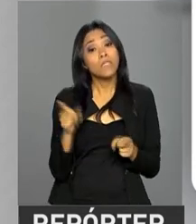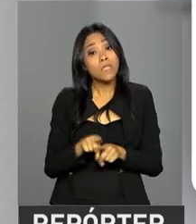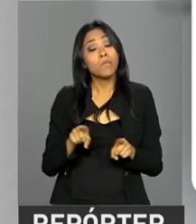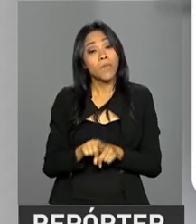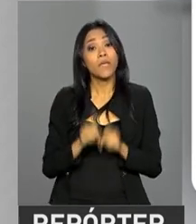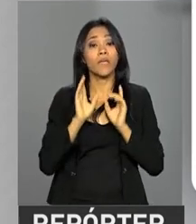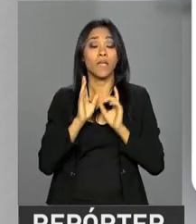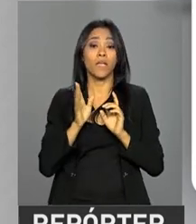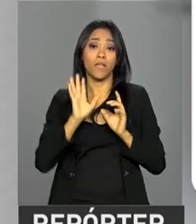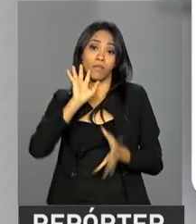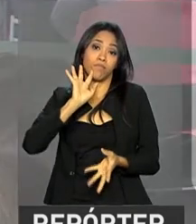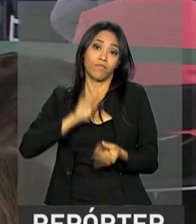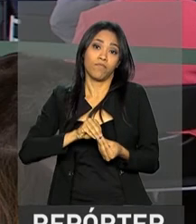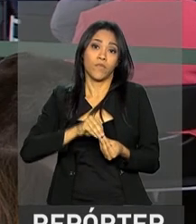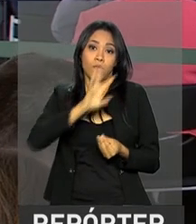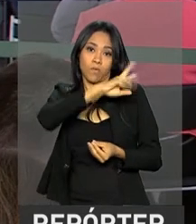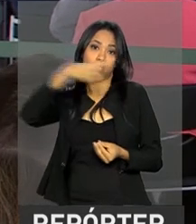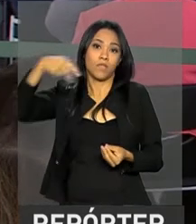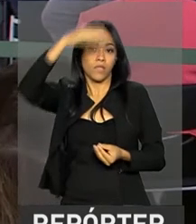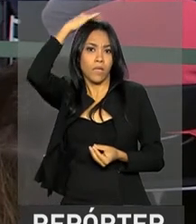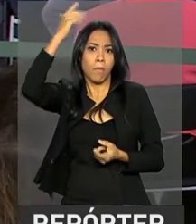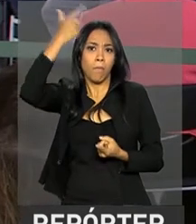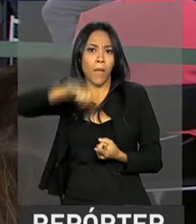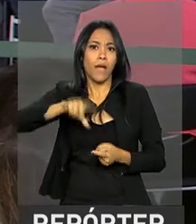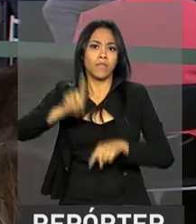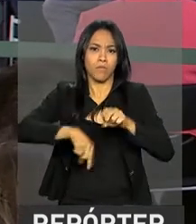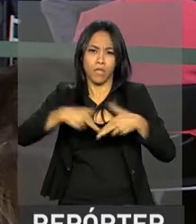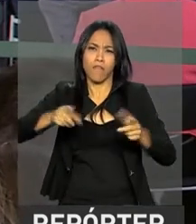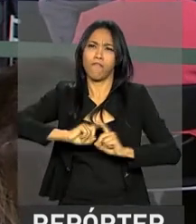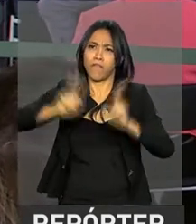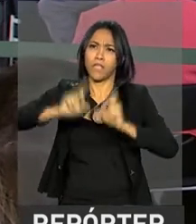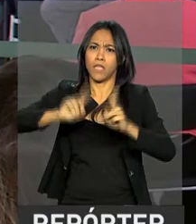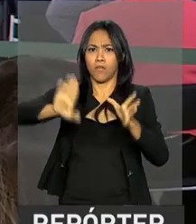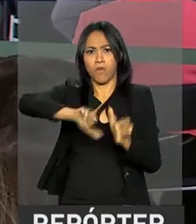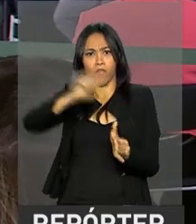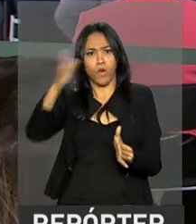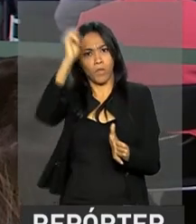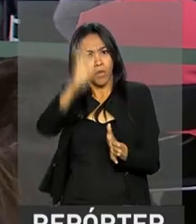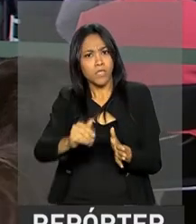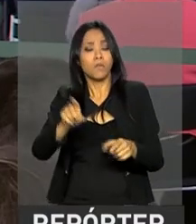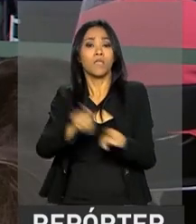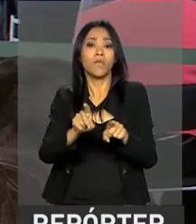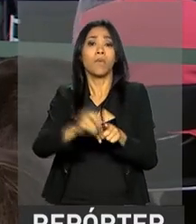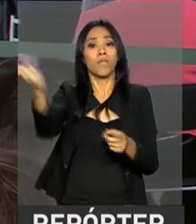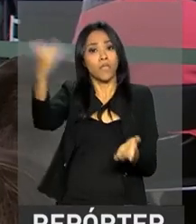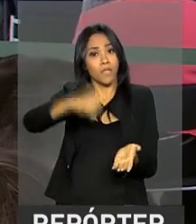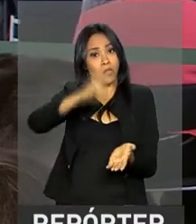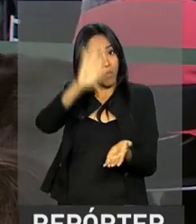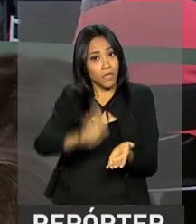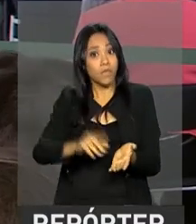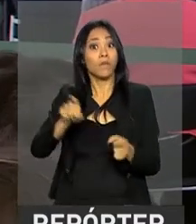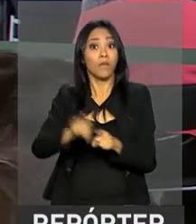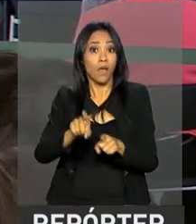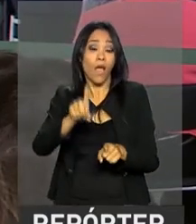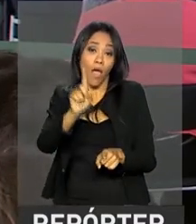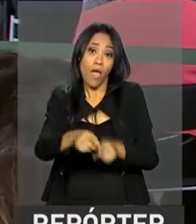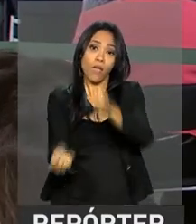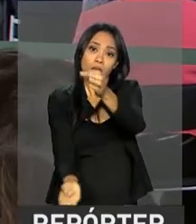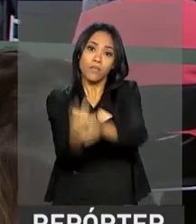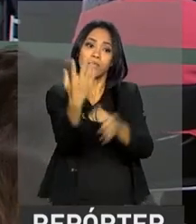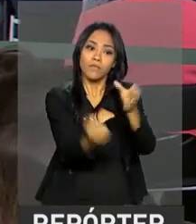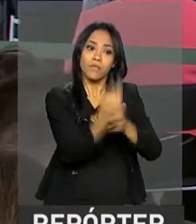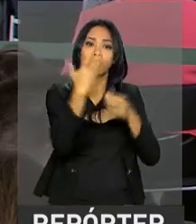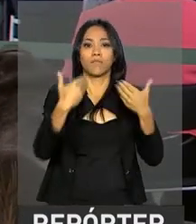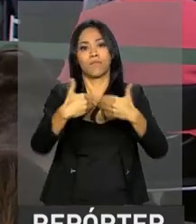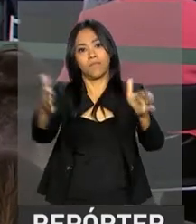termina essa fala dizendo aí que mais importações, mais exportações e também mais postos de trabalho são